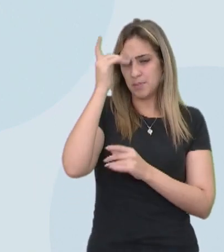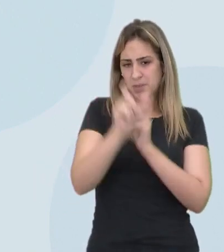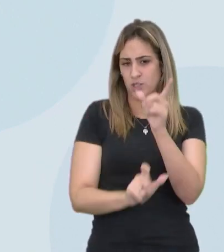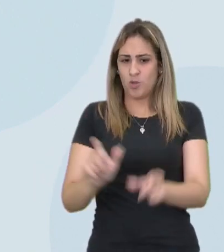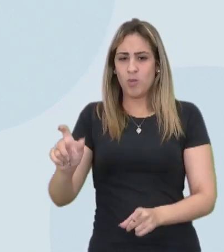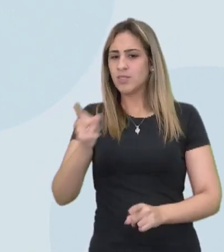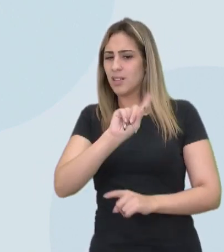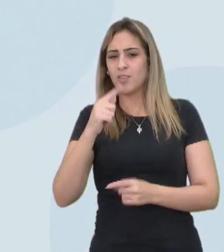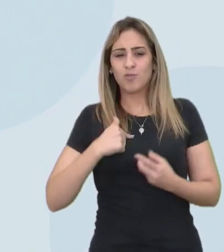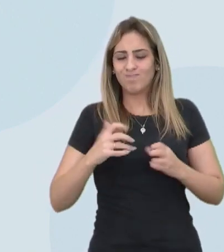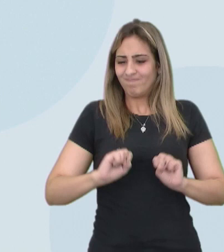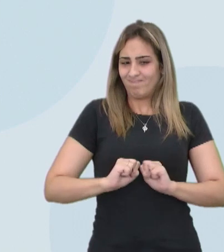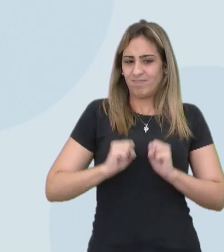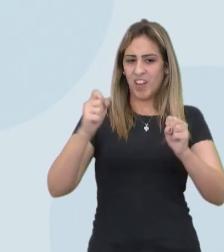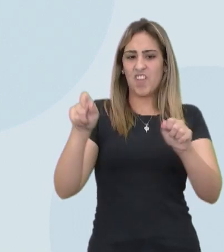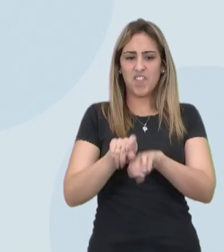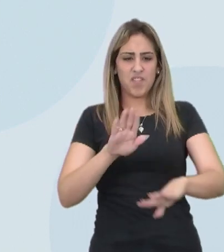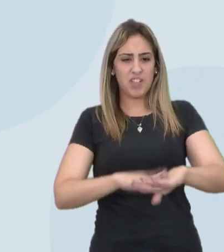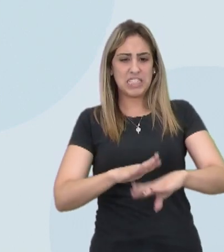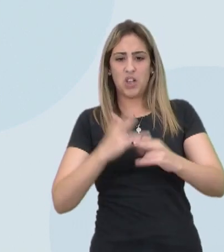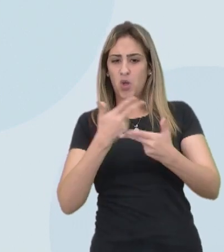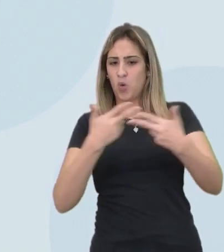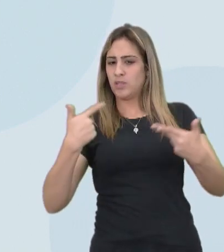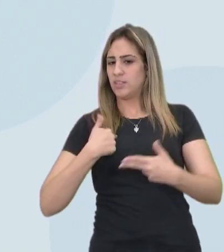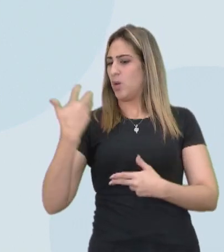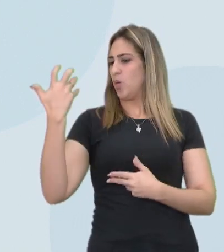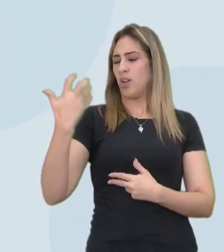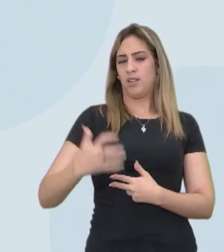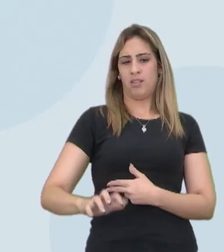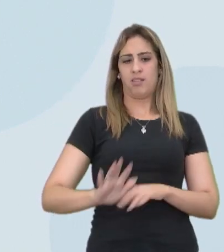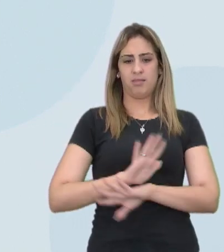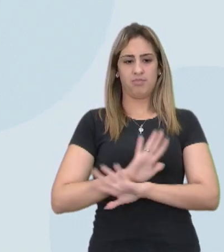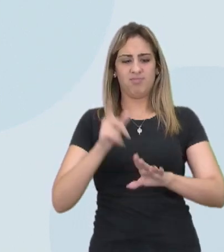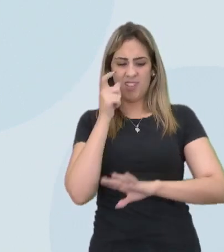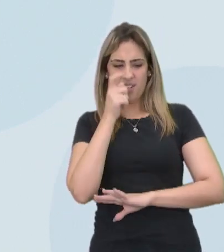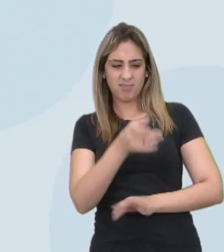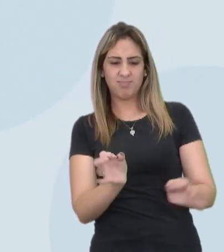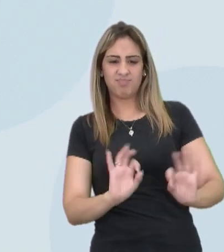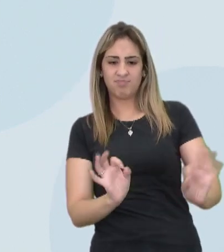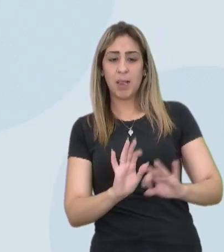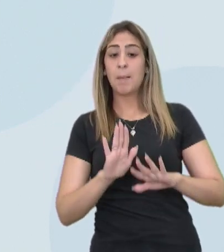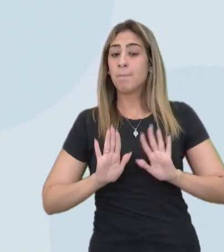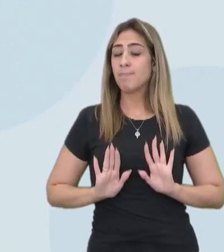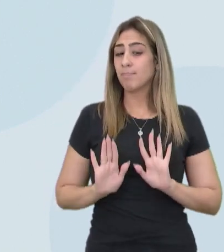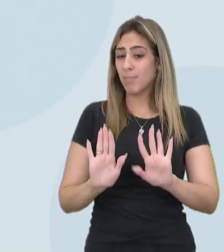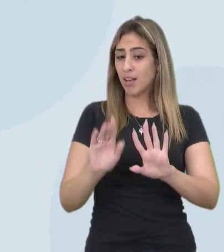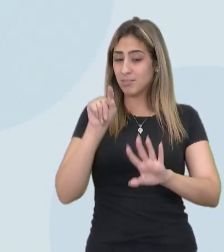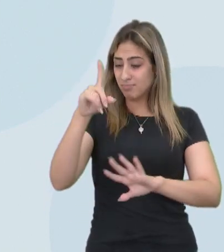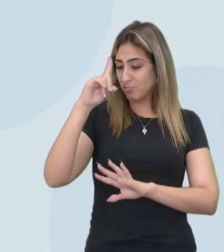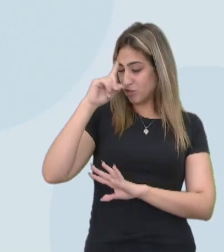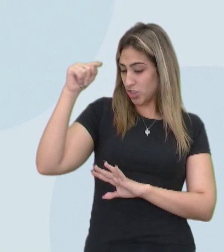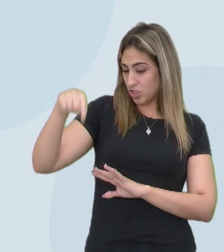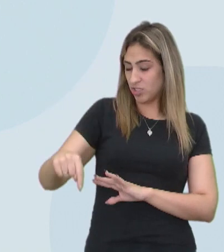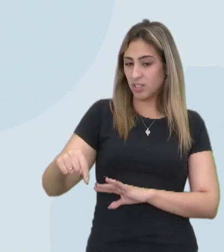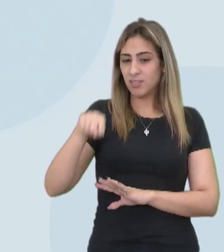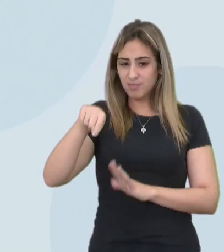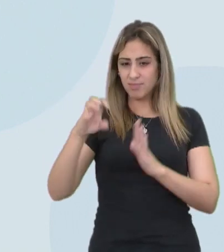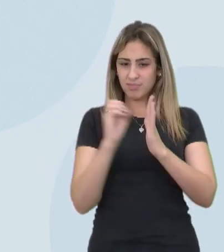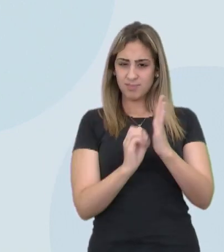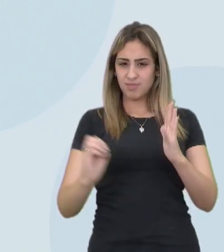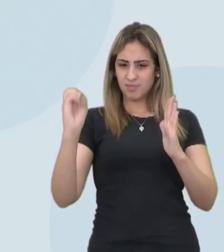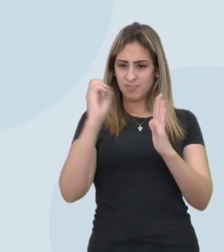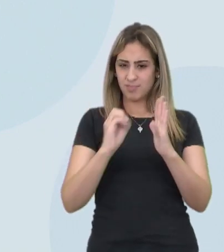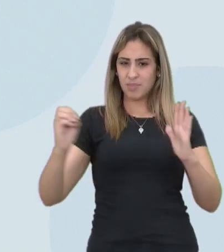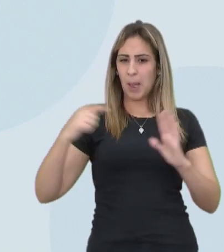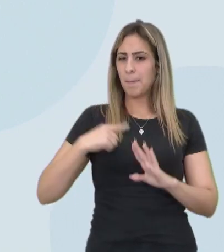fui forçada a realizar tarefas das quais não tinha interesse. Mas, naquele dia, aqui no Centro de Mídias,